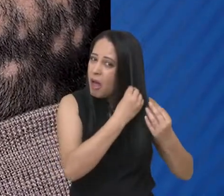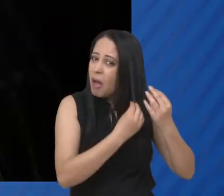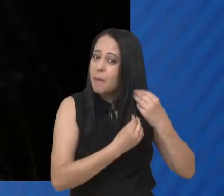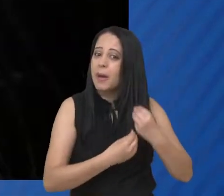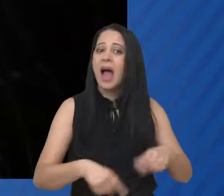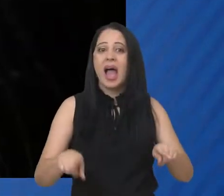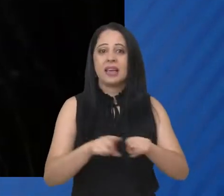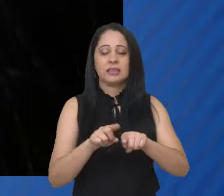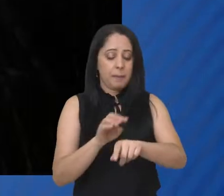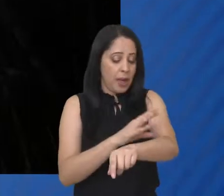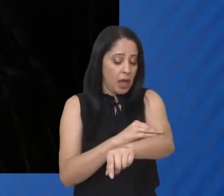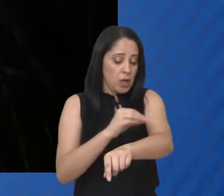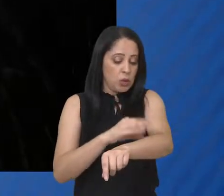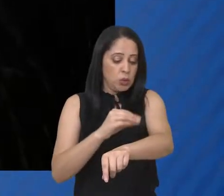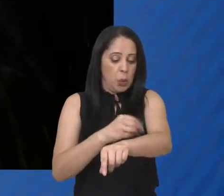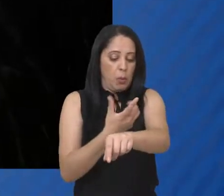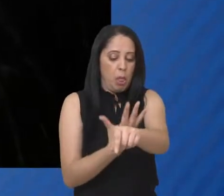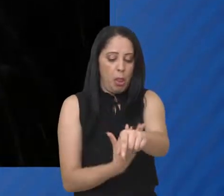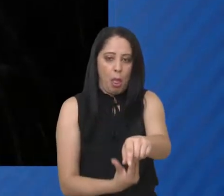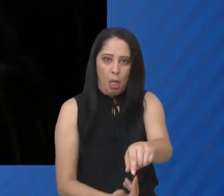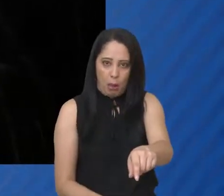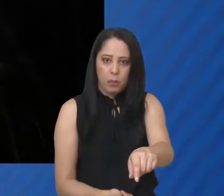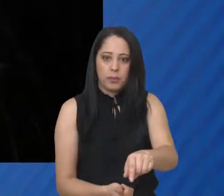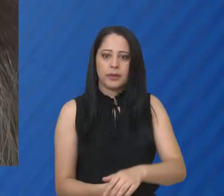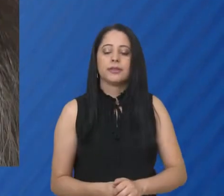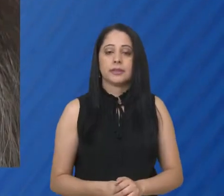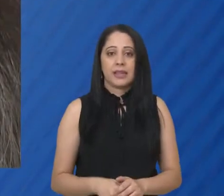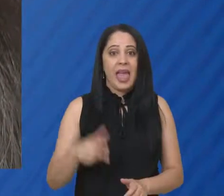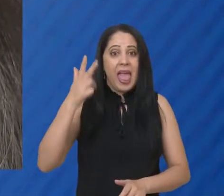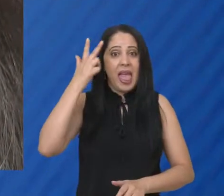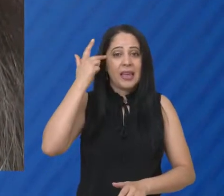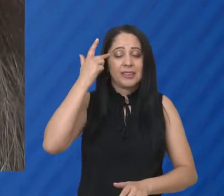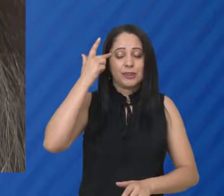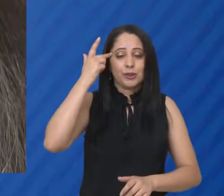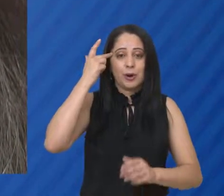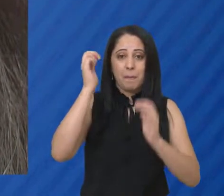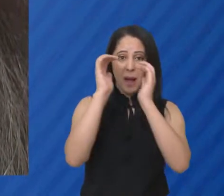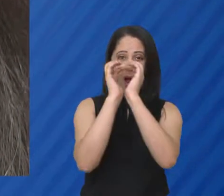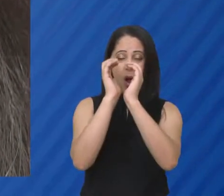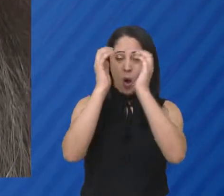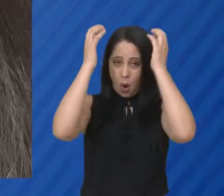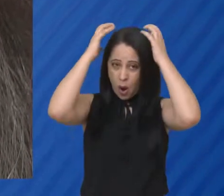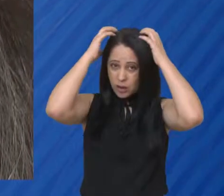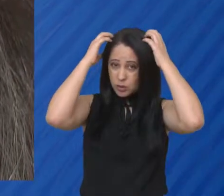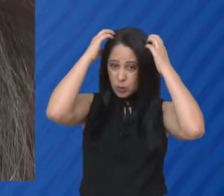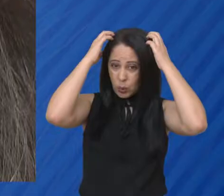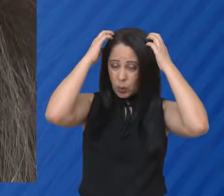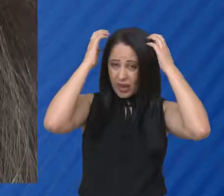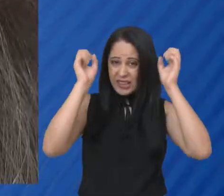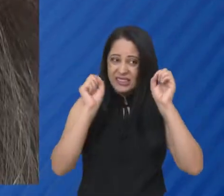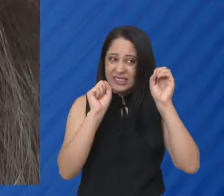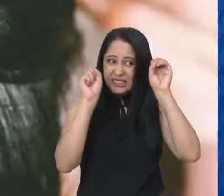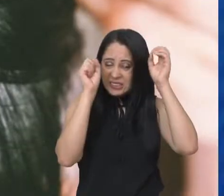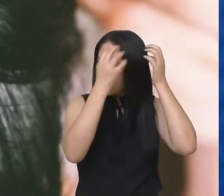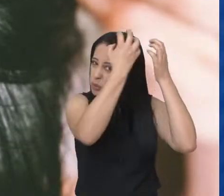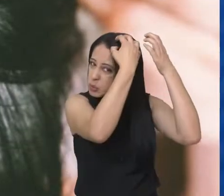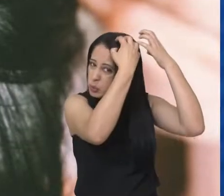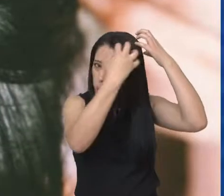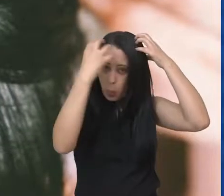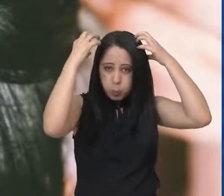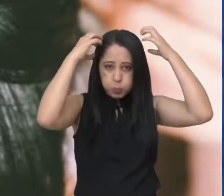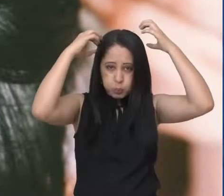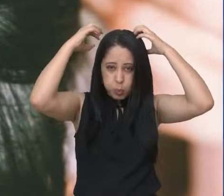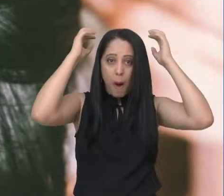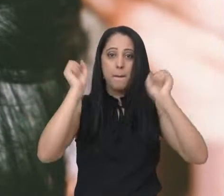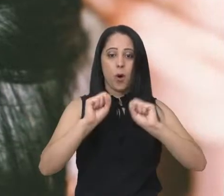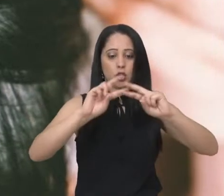cabelos ou até mesmo de pelos do corpo. É muito comum que ela afete o couro cabeludo. Doenças sistêmicas e